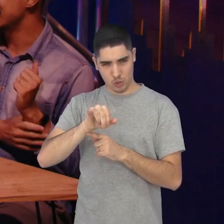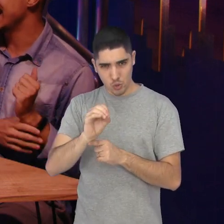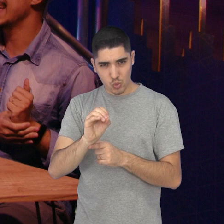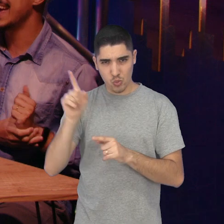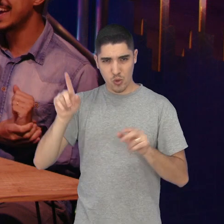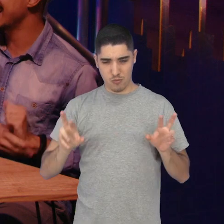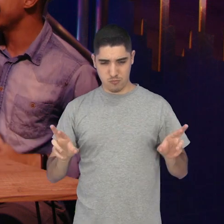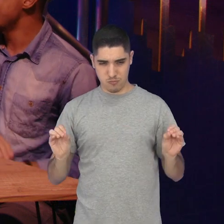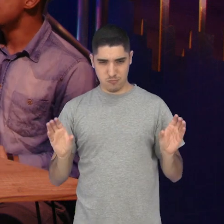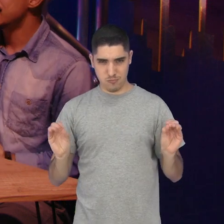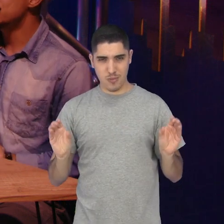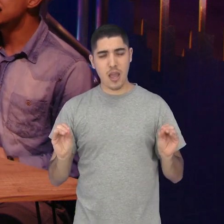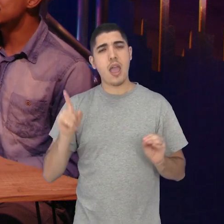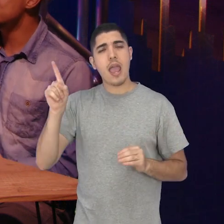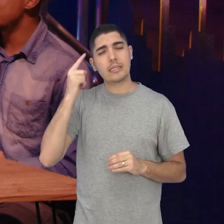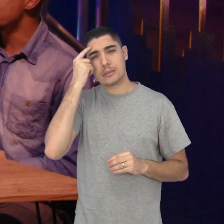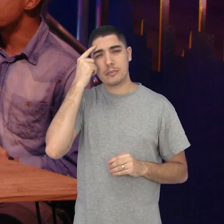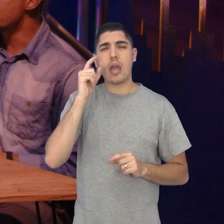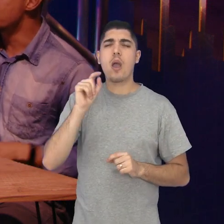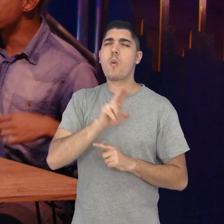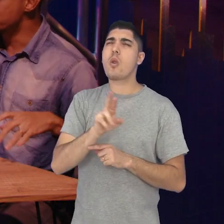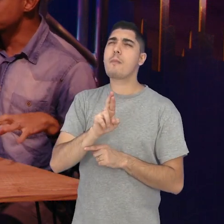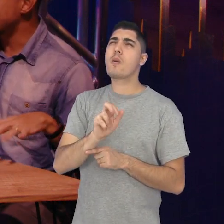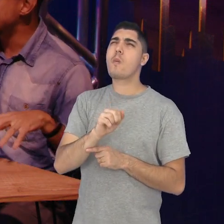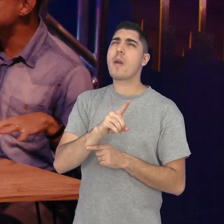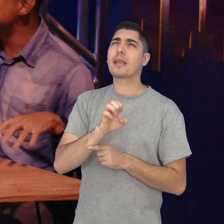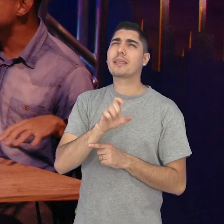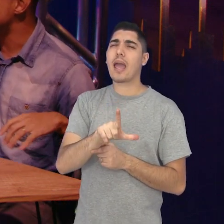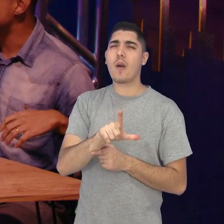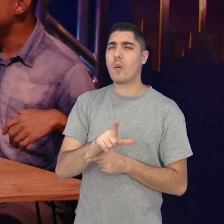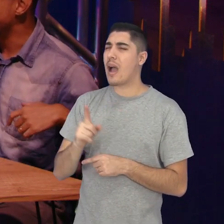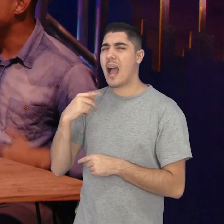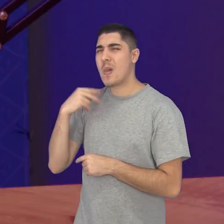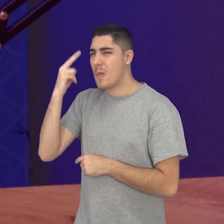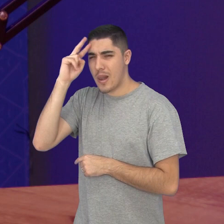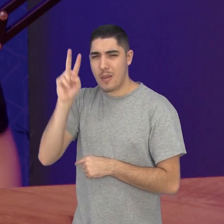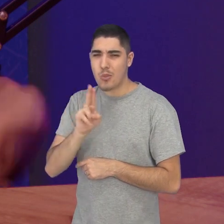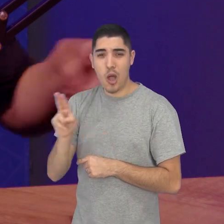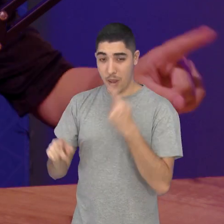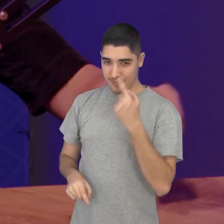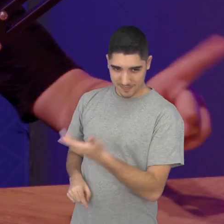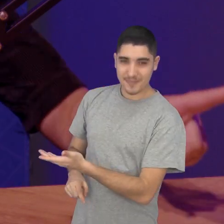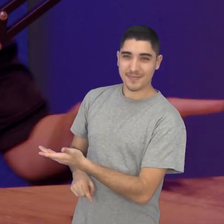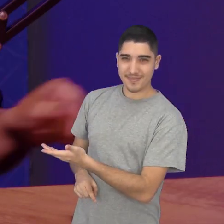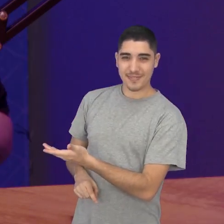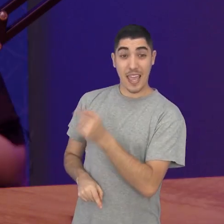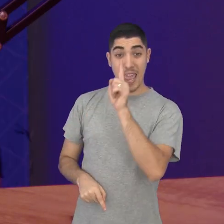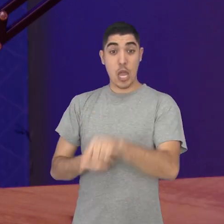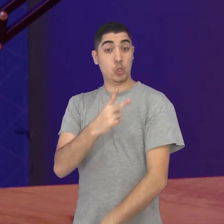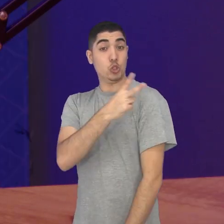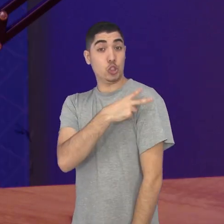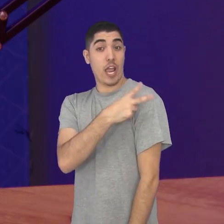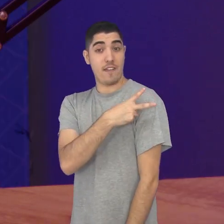Randall, acho que é alguma coisa assim o nome dele. Randall não é o lagartixa? Ah, não, o lagartinho. Na verdade, eu não lembro o nome do chefe